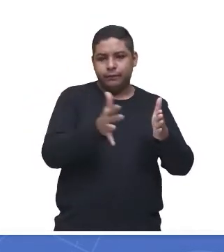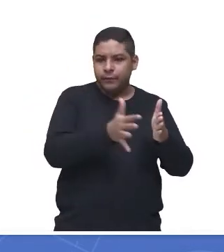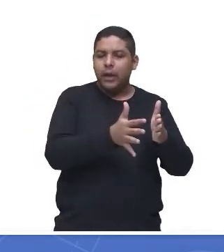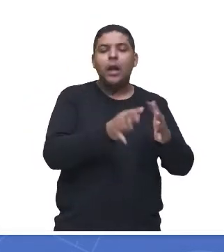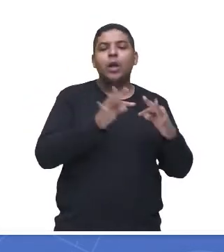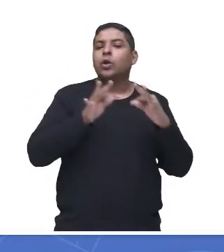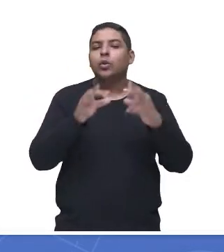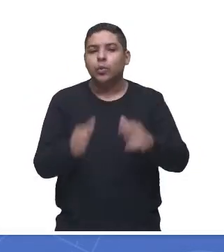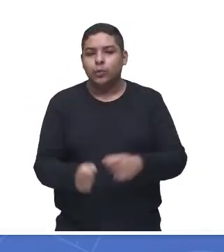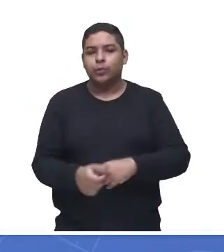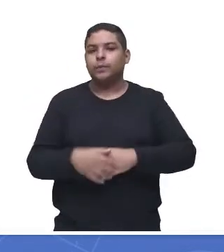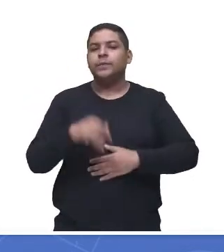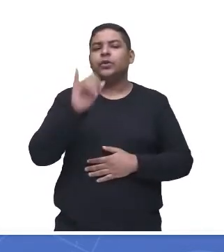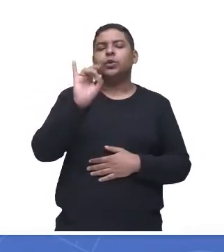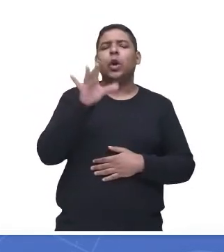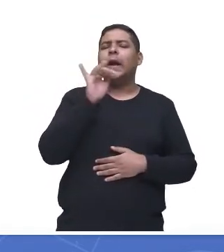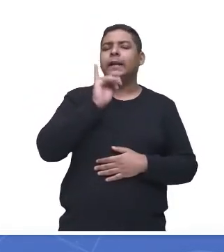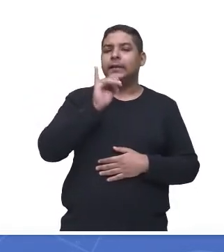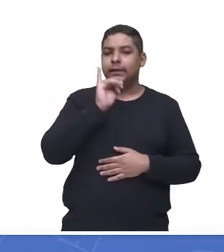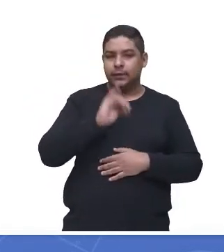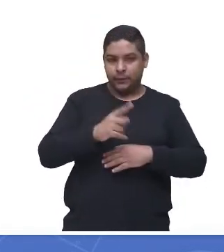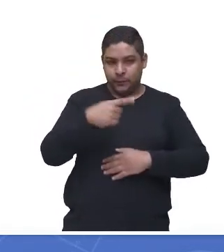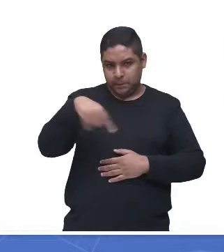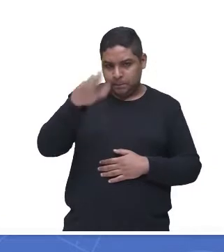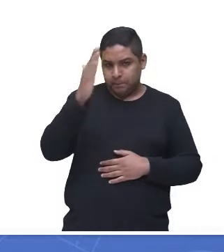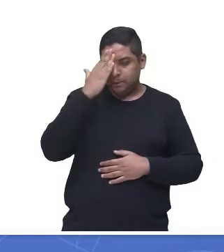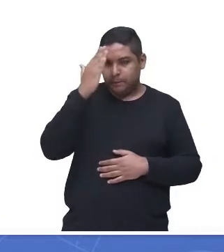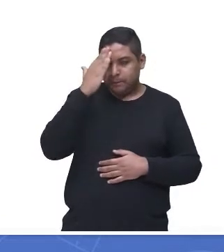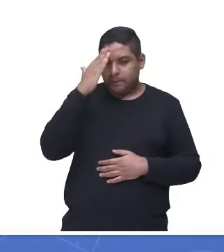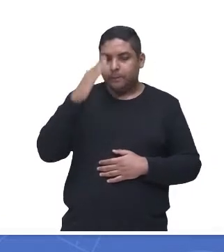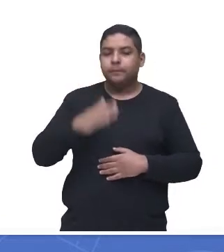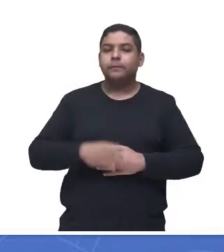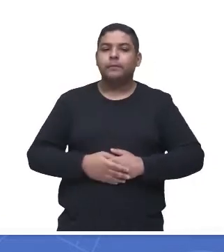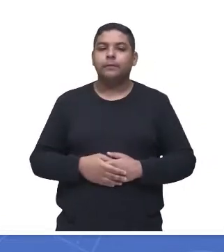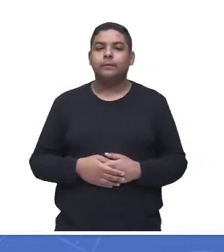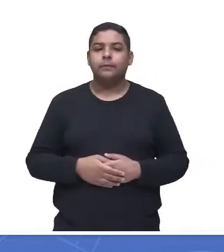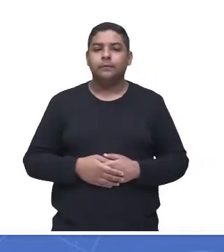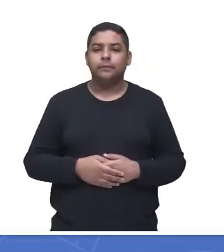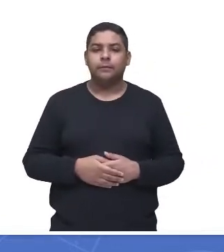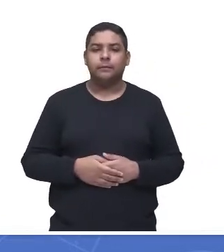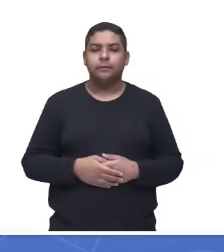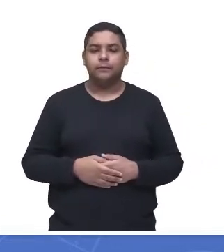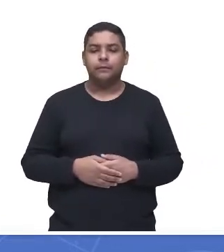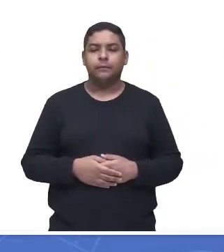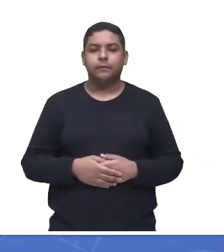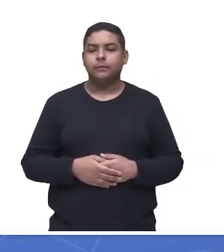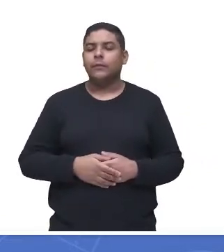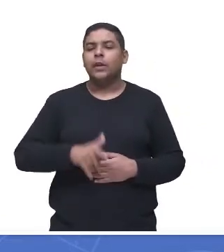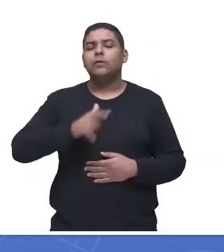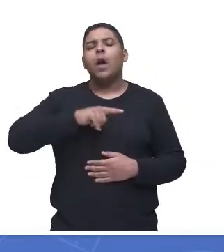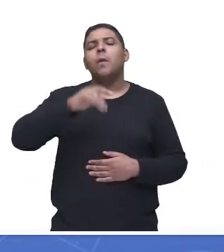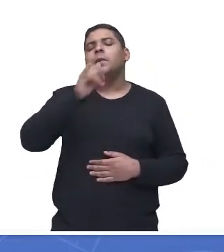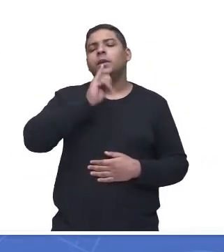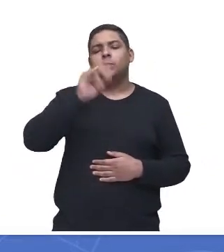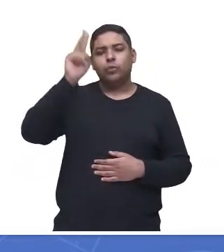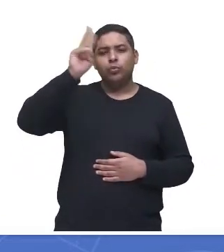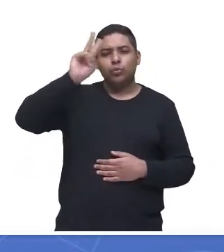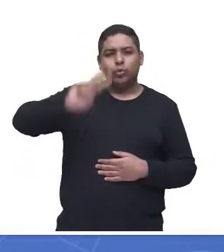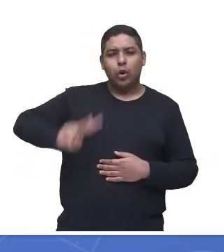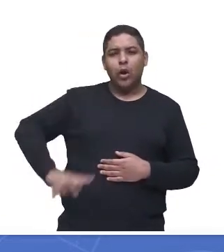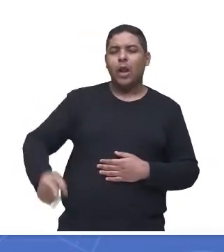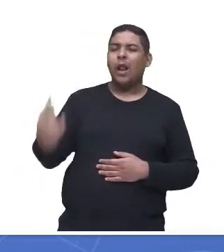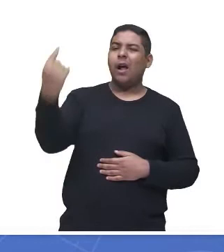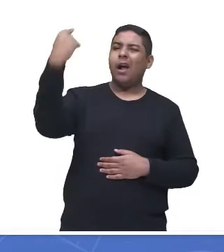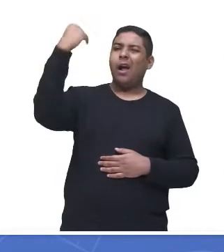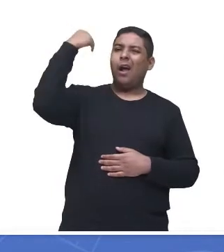só um exemplo para vocês entenderem. O que eu estou dizendo sobre o conhecimento científico? Nós tivemos na história, no início da era